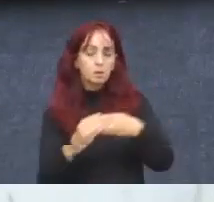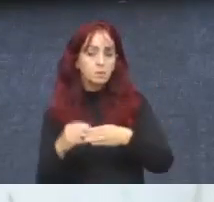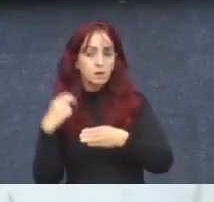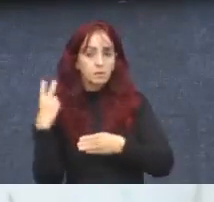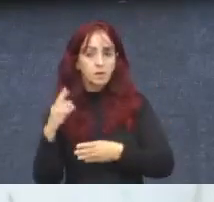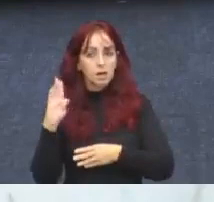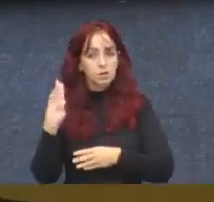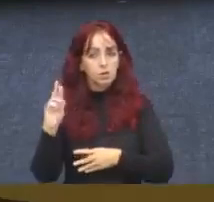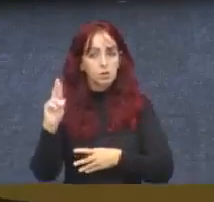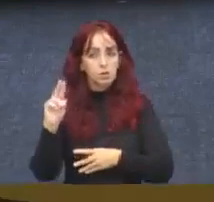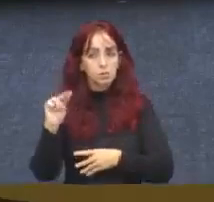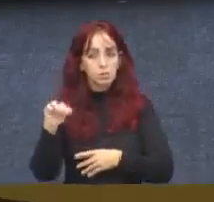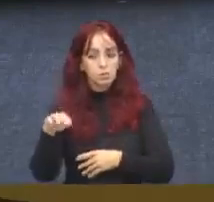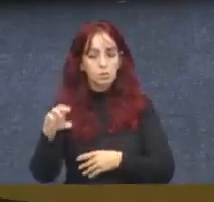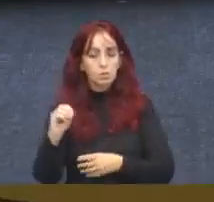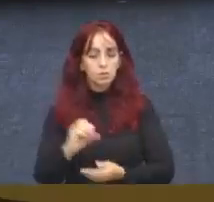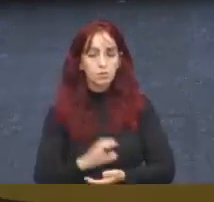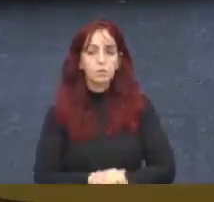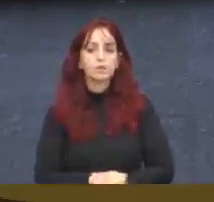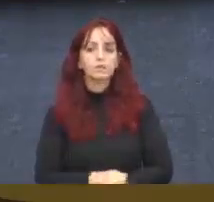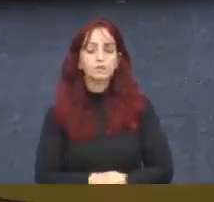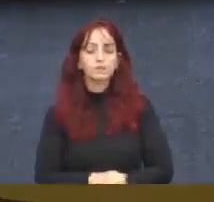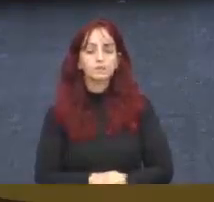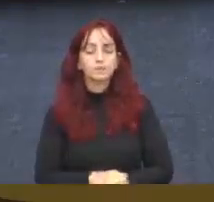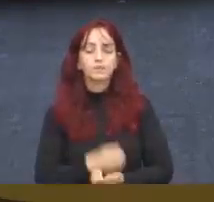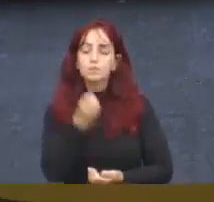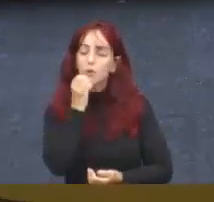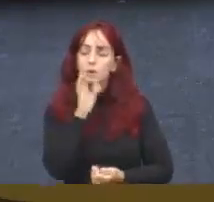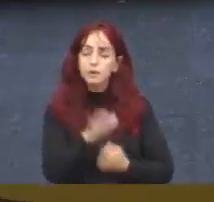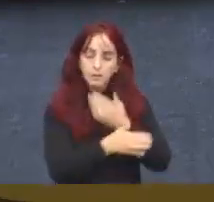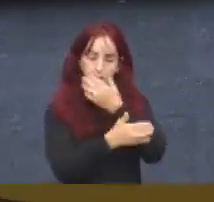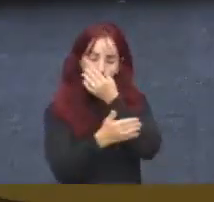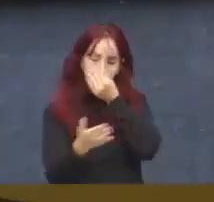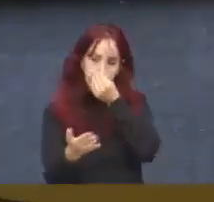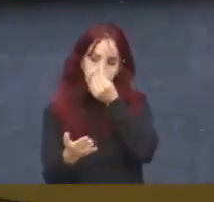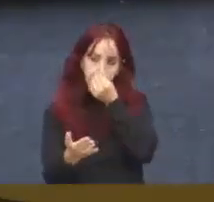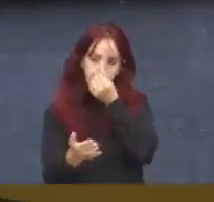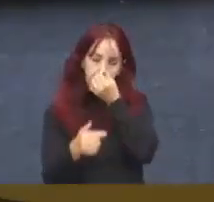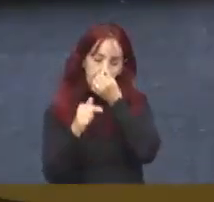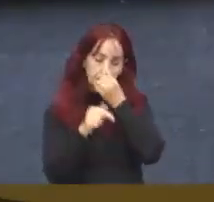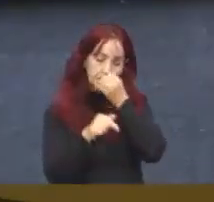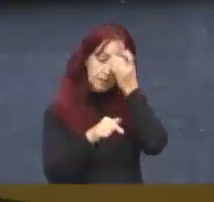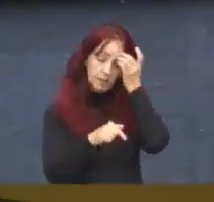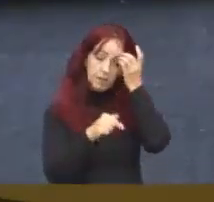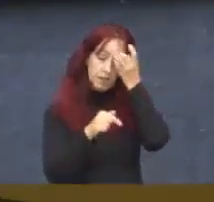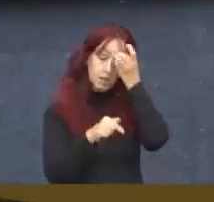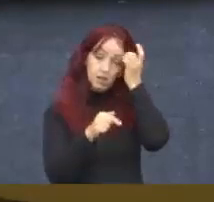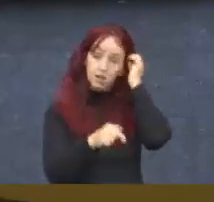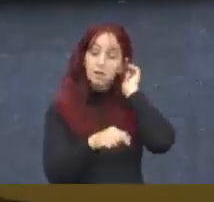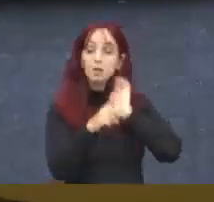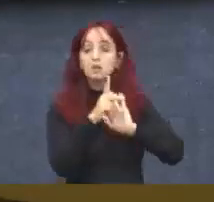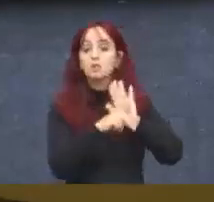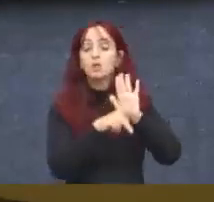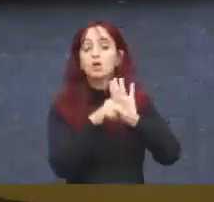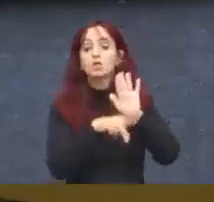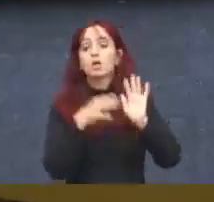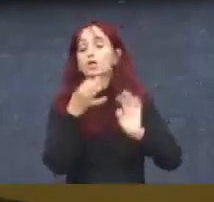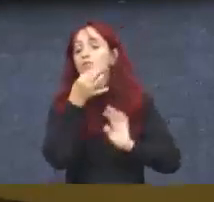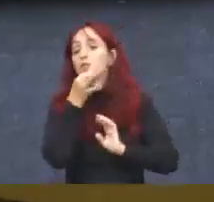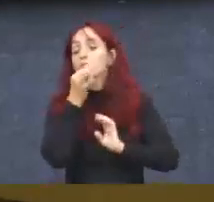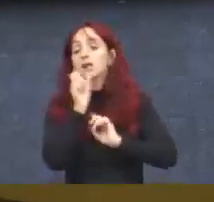Bruno Miranda. Boa tarde, presidente, secretária. Esse projeto foi uma sugestão do